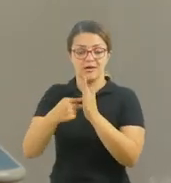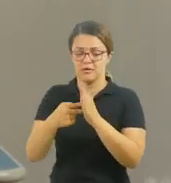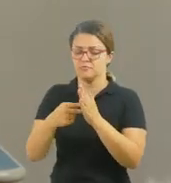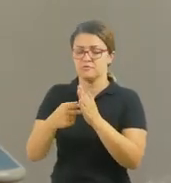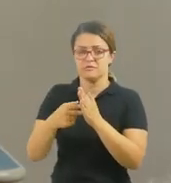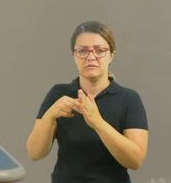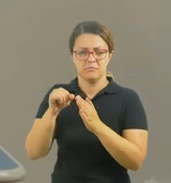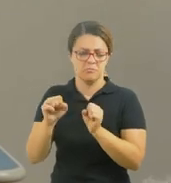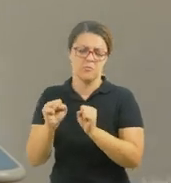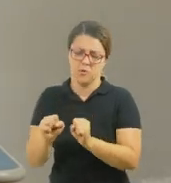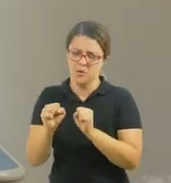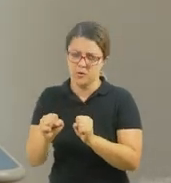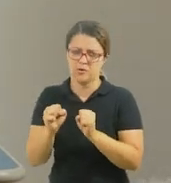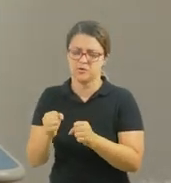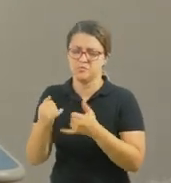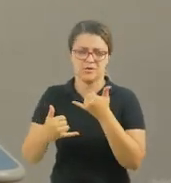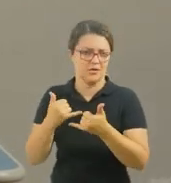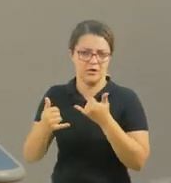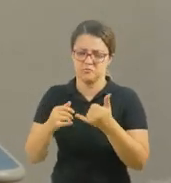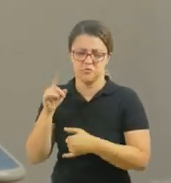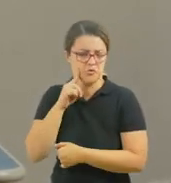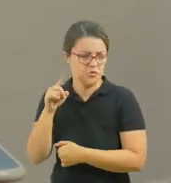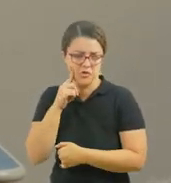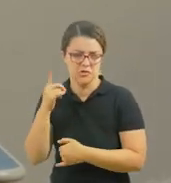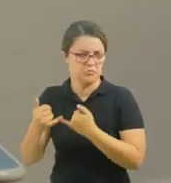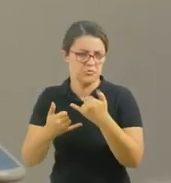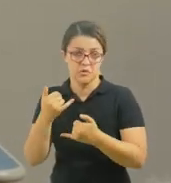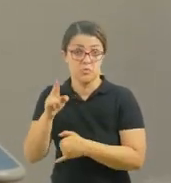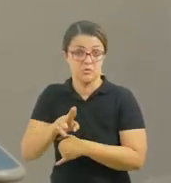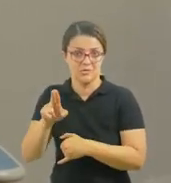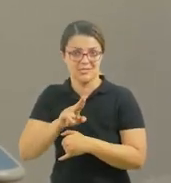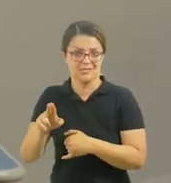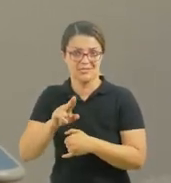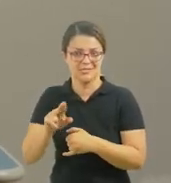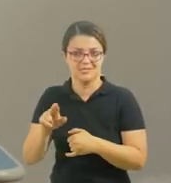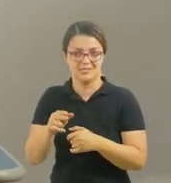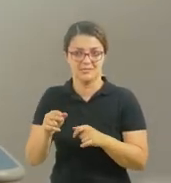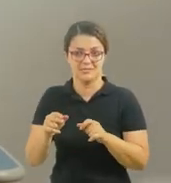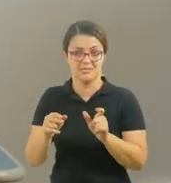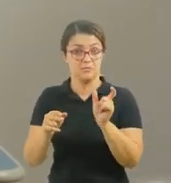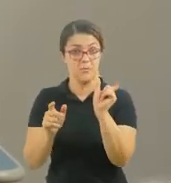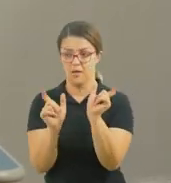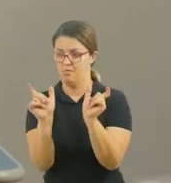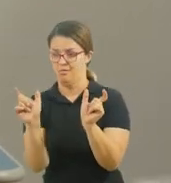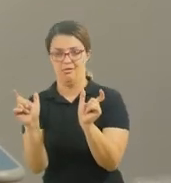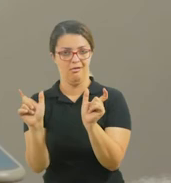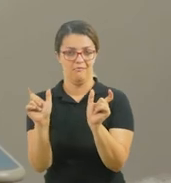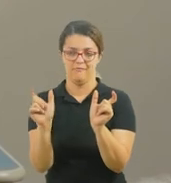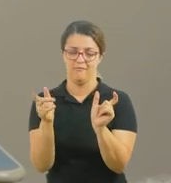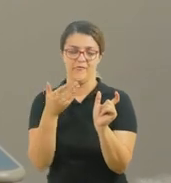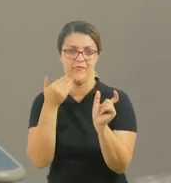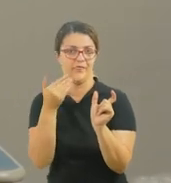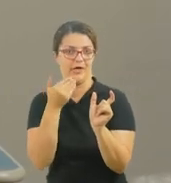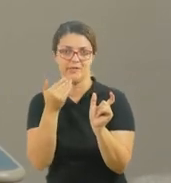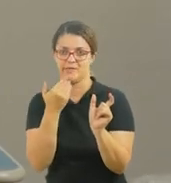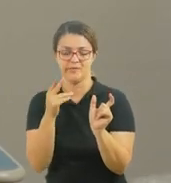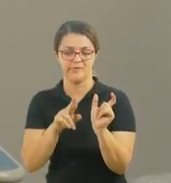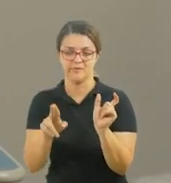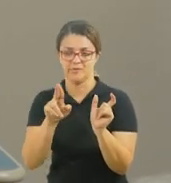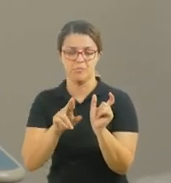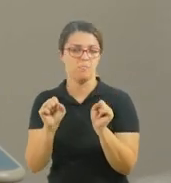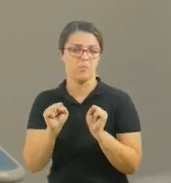outras coisas, coisas do dia a dia, em casa, tá? Então, confeccionem, é bem fácil, né? Você pode